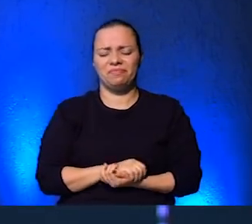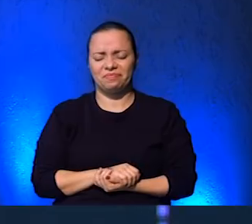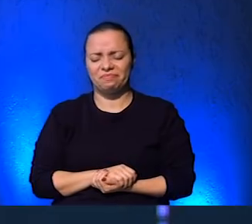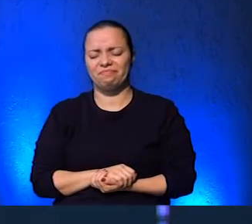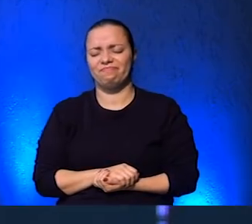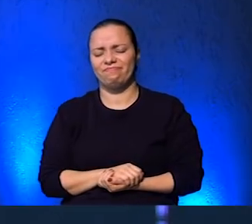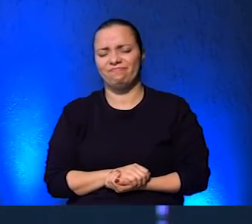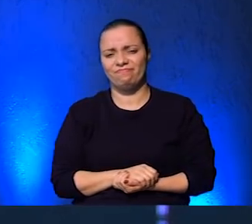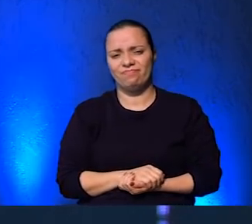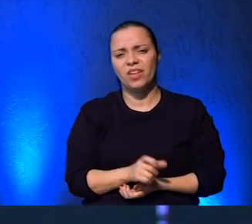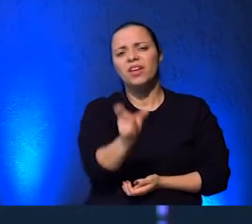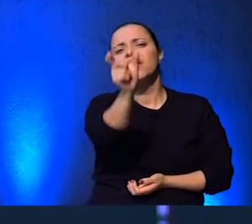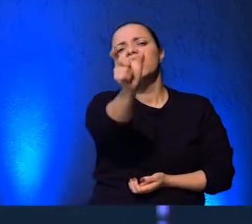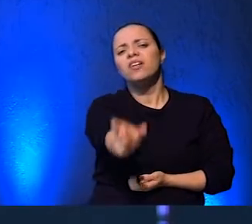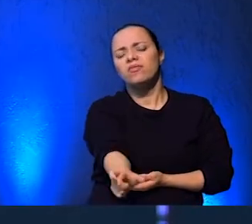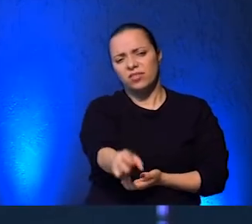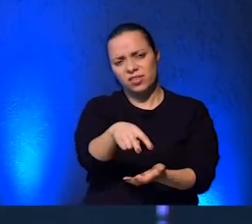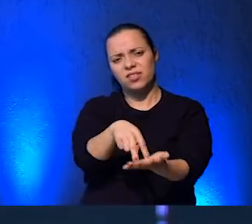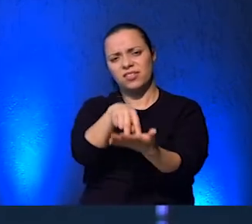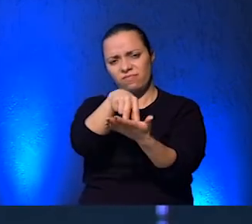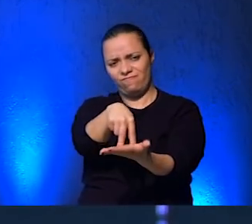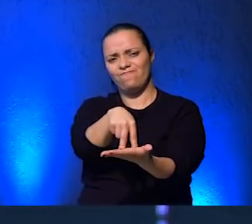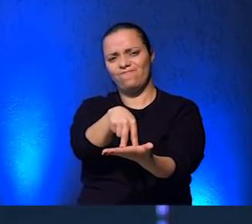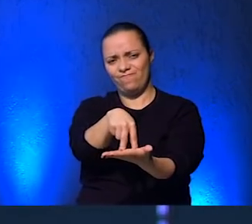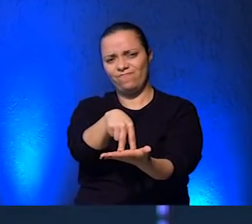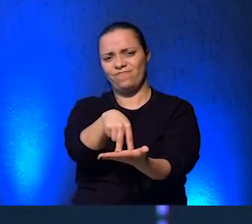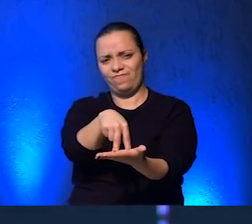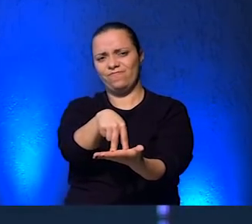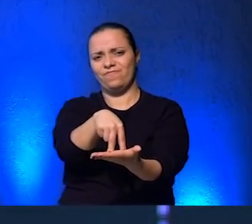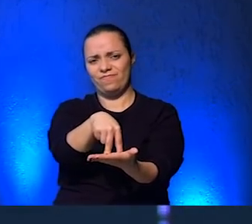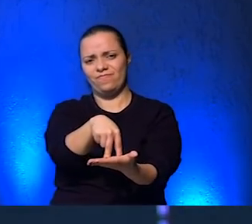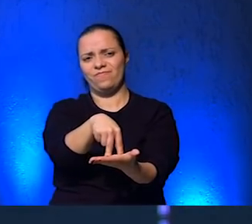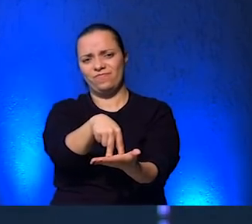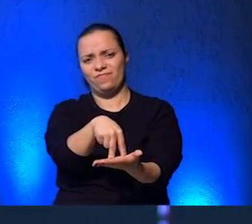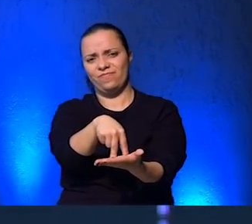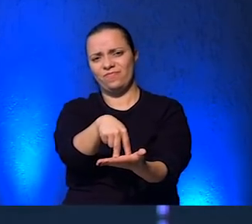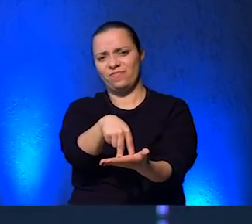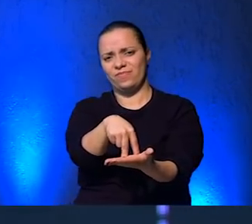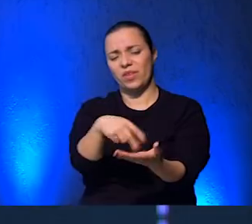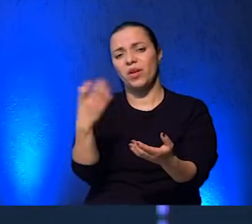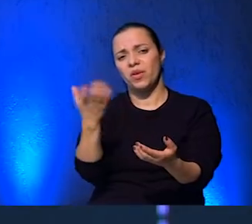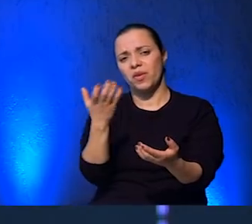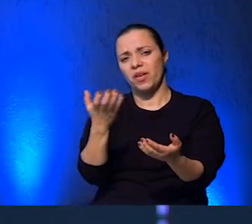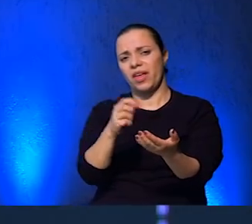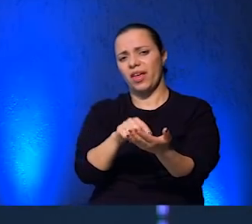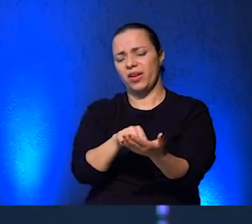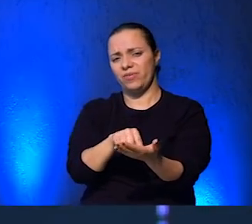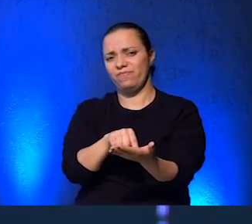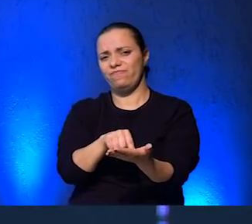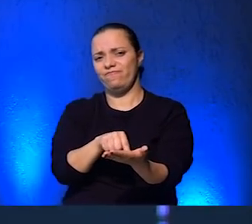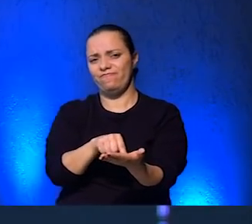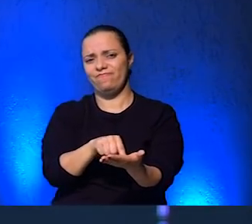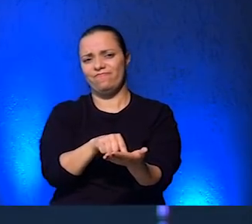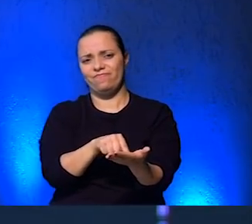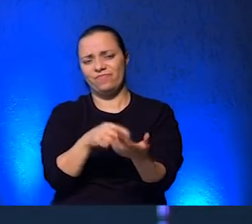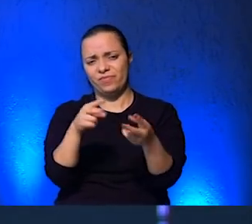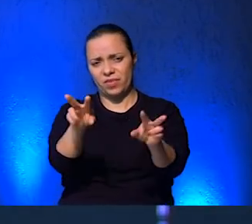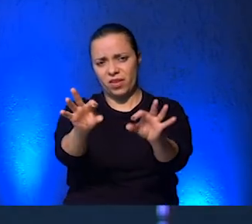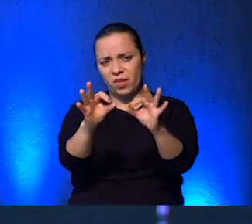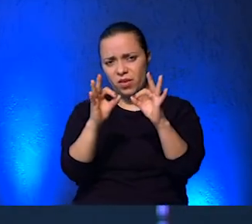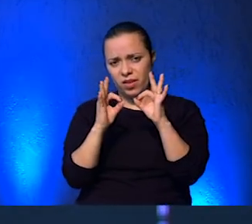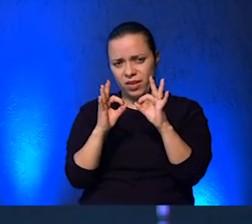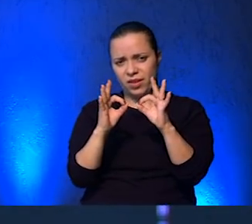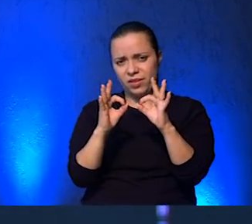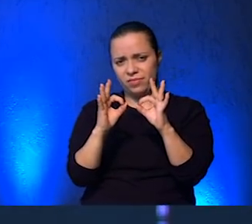e aí onde você está na sua casa ou em qualquer outro lugar e eu quero que você